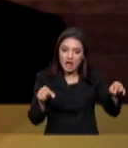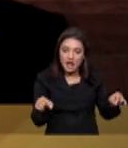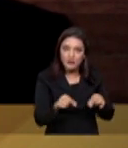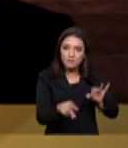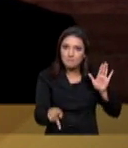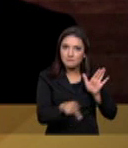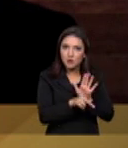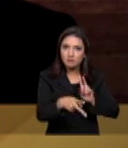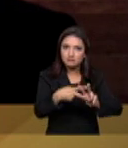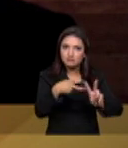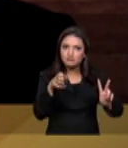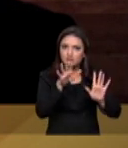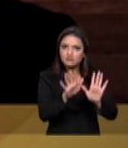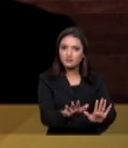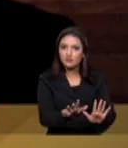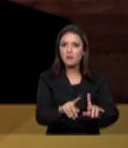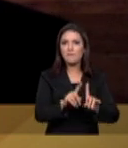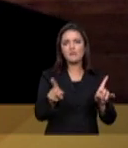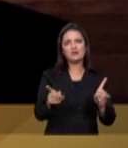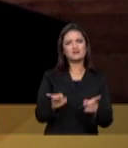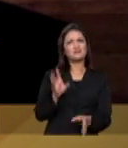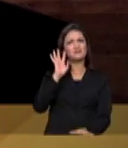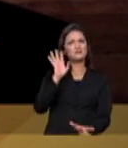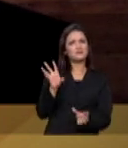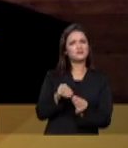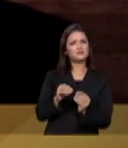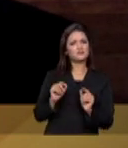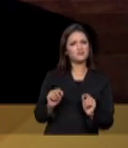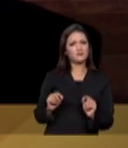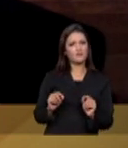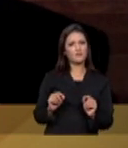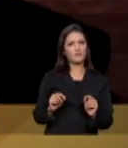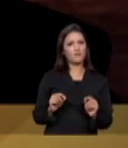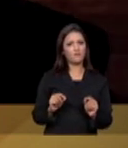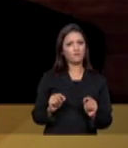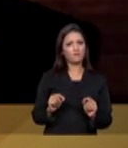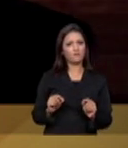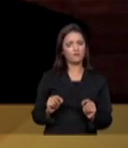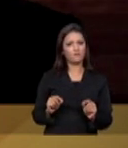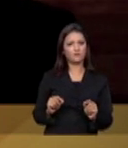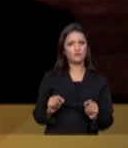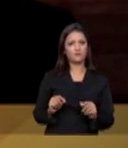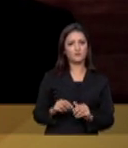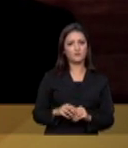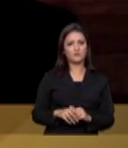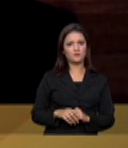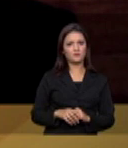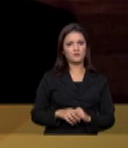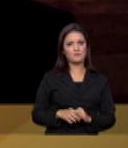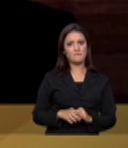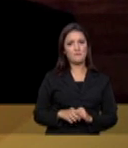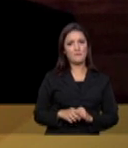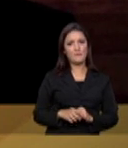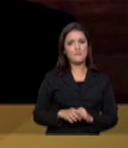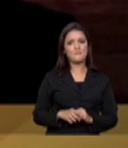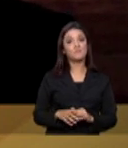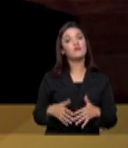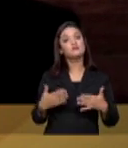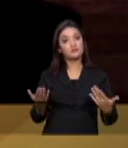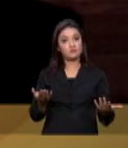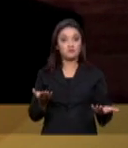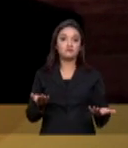indígena é notória na dutante e embora o intento